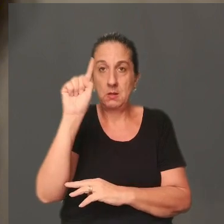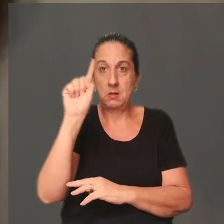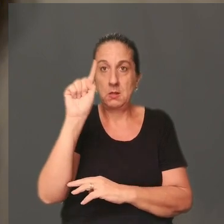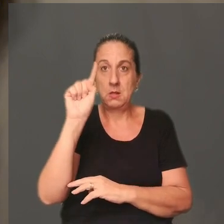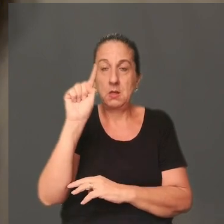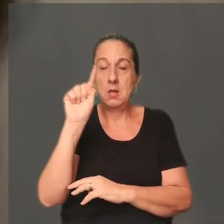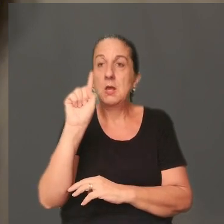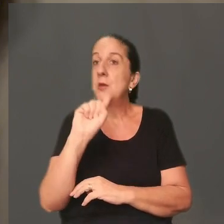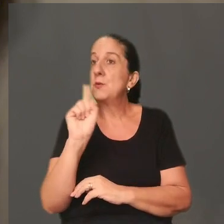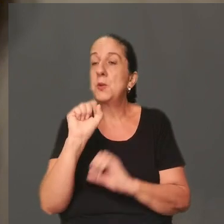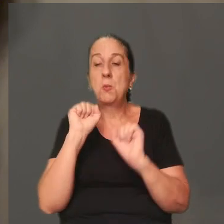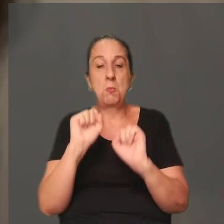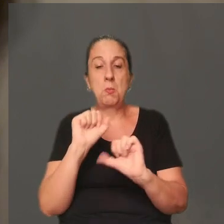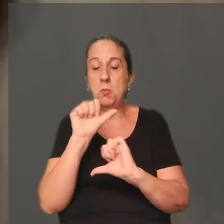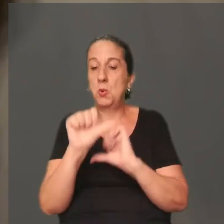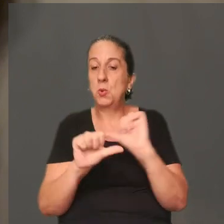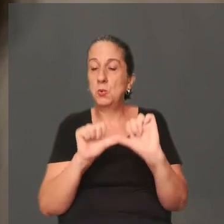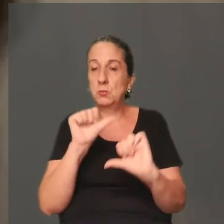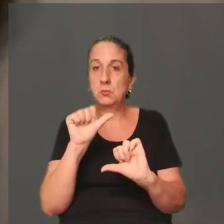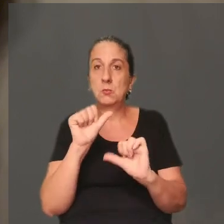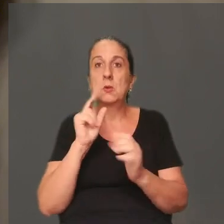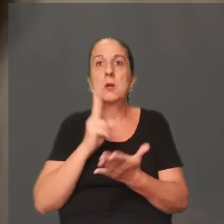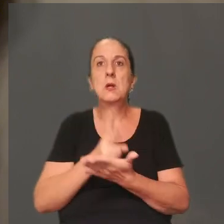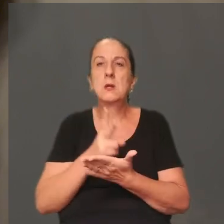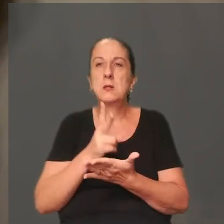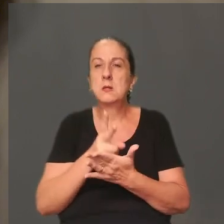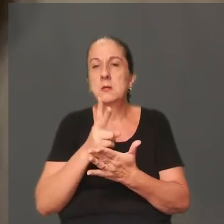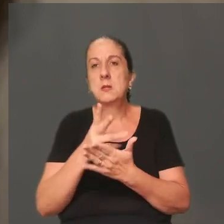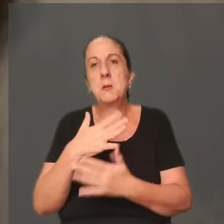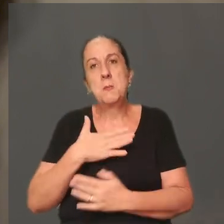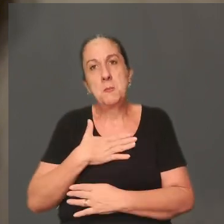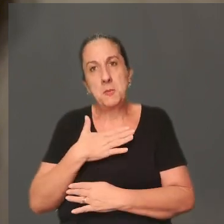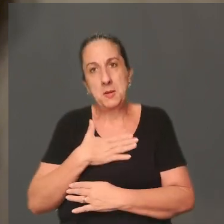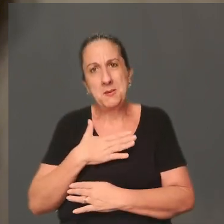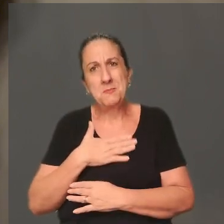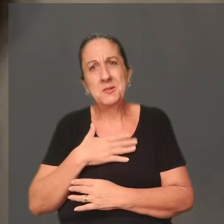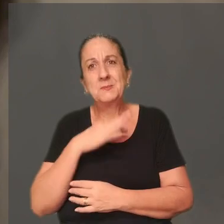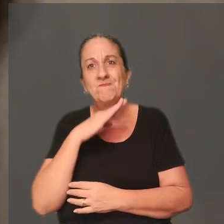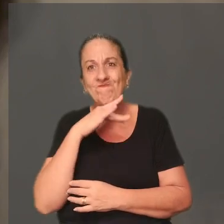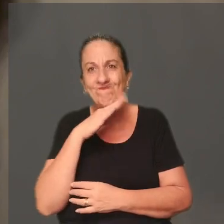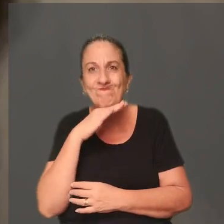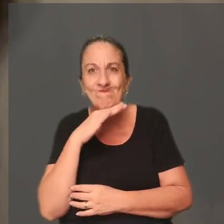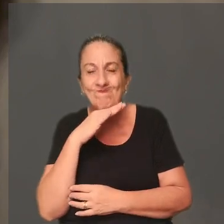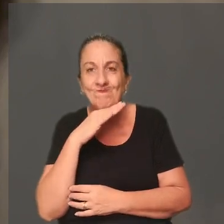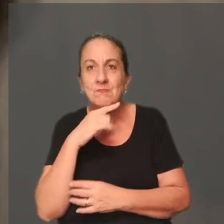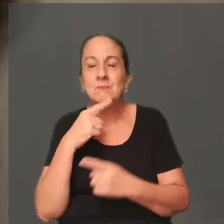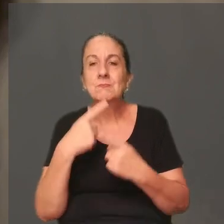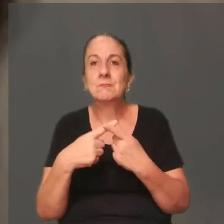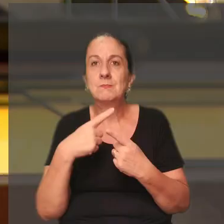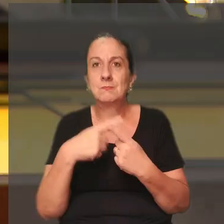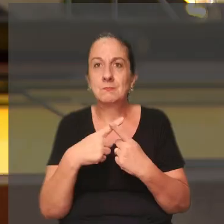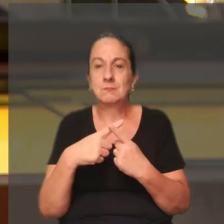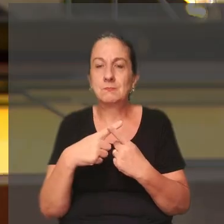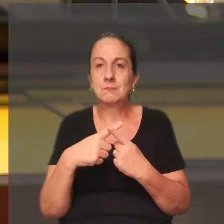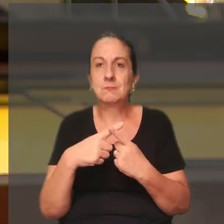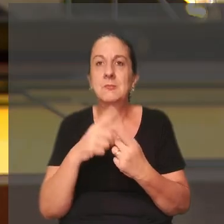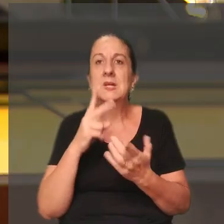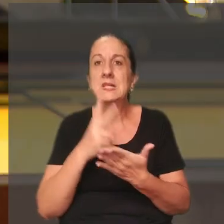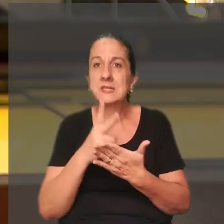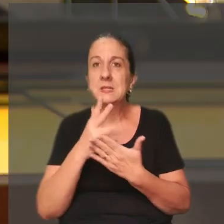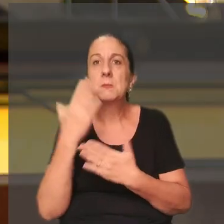Essa ideia de ser irrecorrível foi sempre, para mim, agressiva,